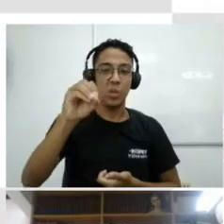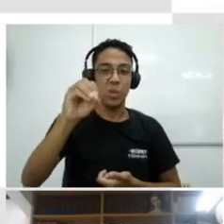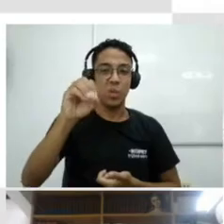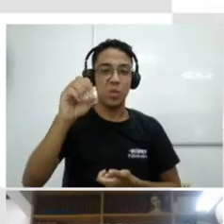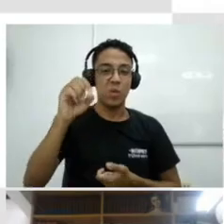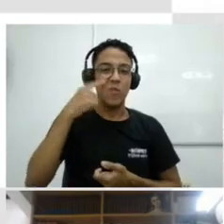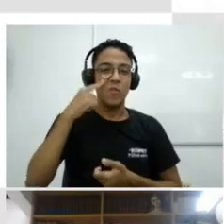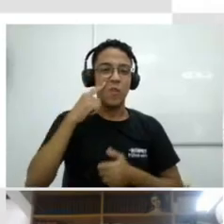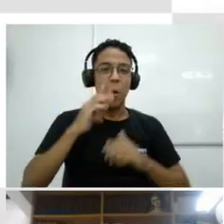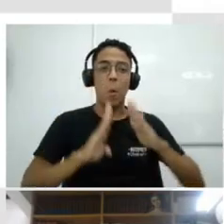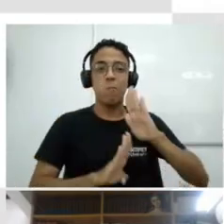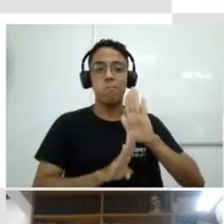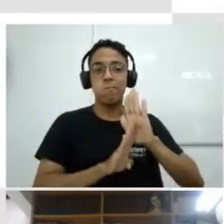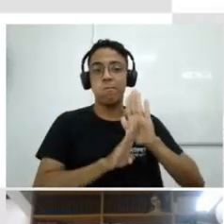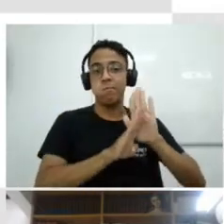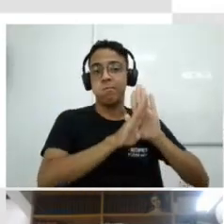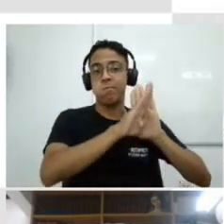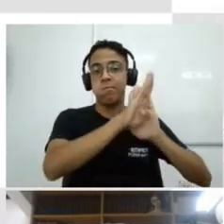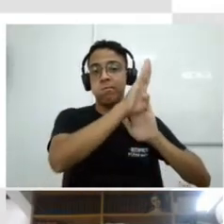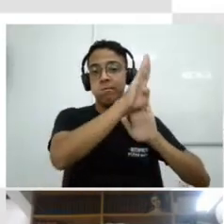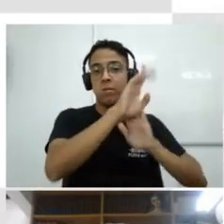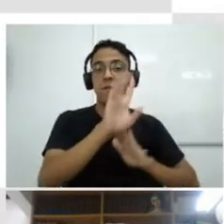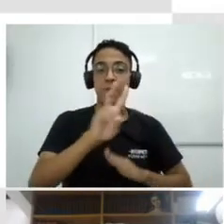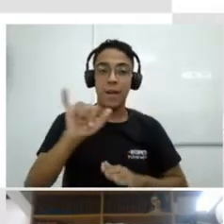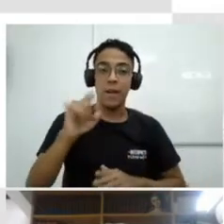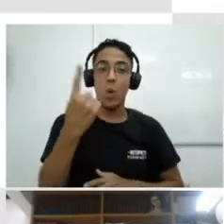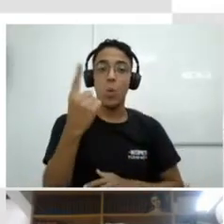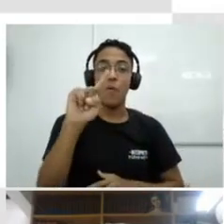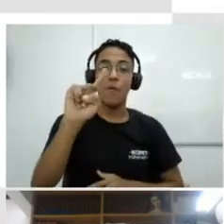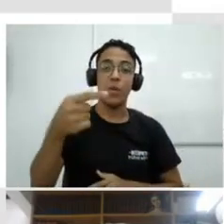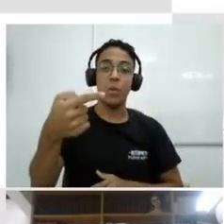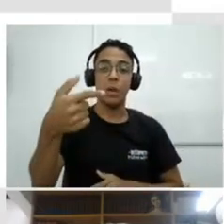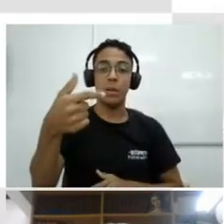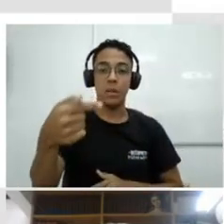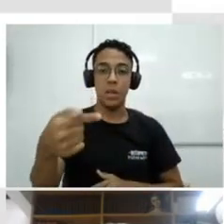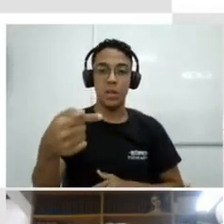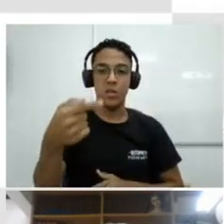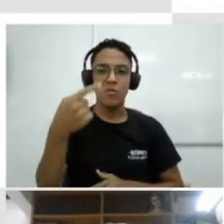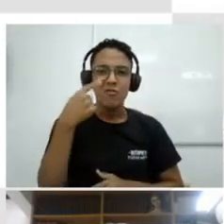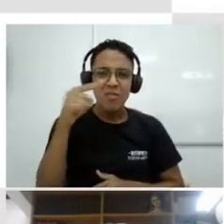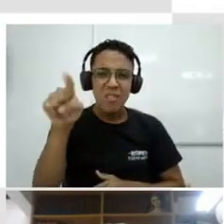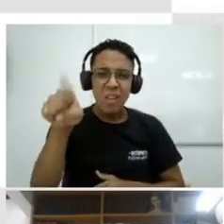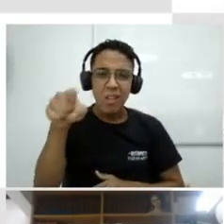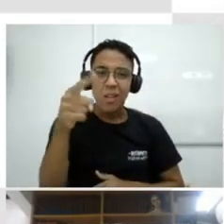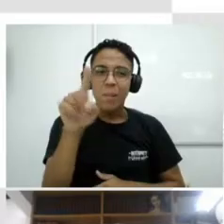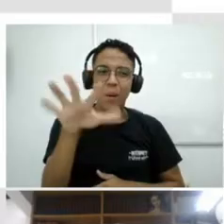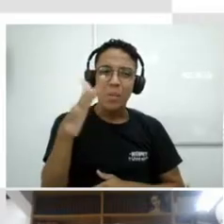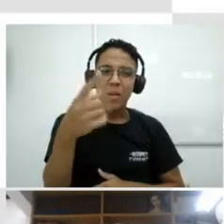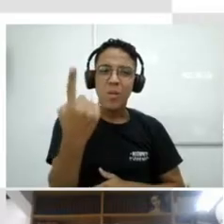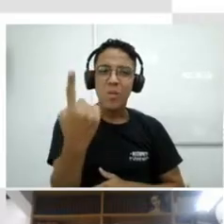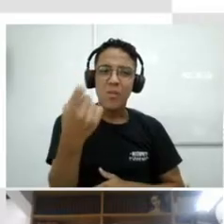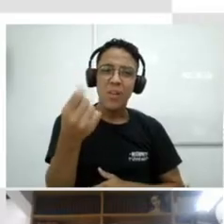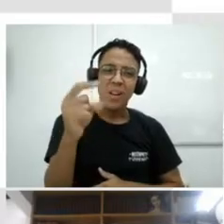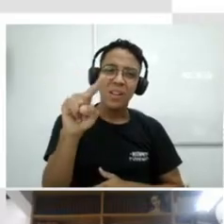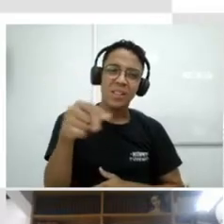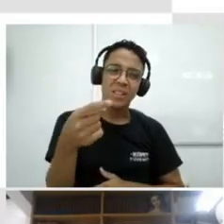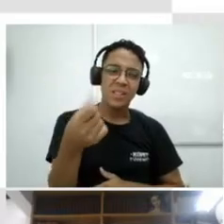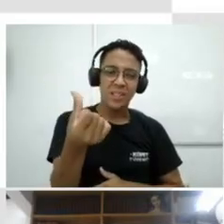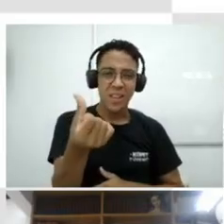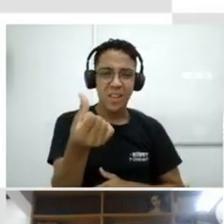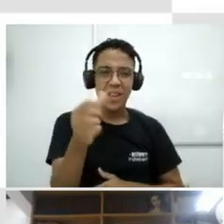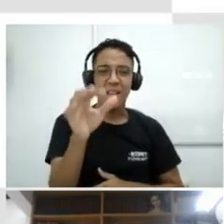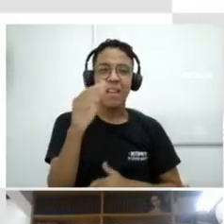vai nos levar a 1,7, está vendo? Ó? Aqui 1,6, um pouquinho acima de 1,6, tipo 1,7, uma variância aqui que não pode